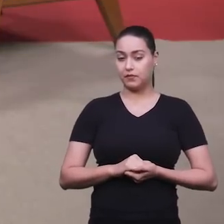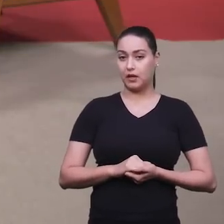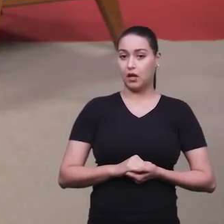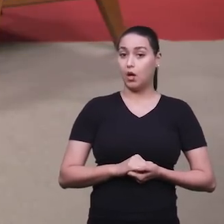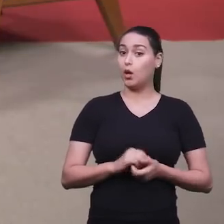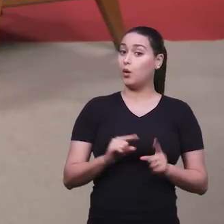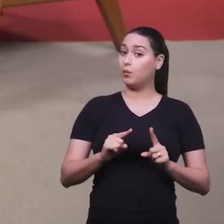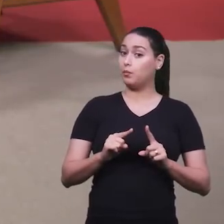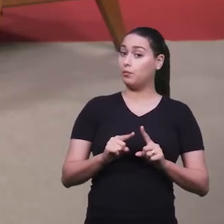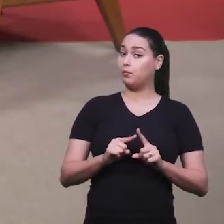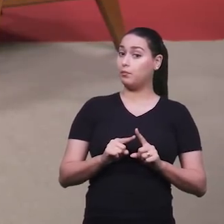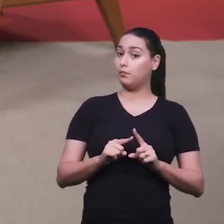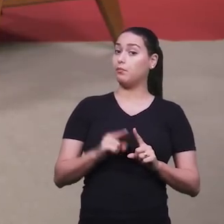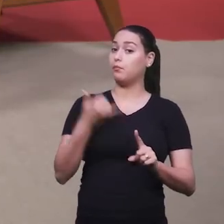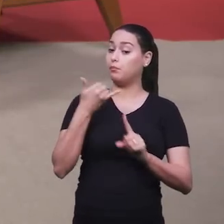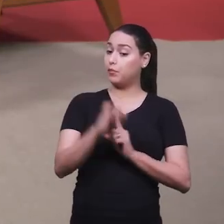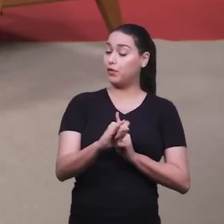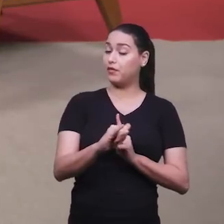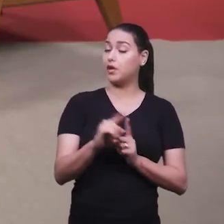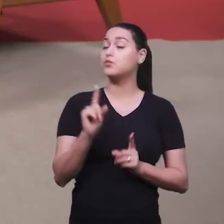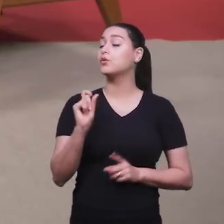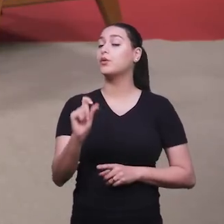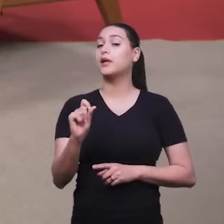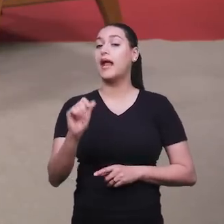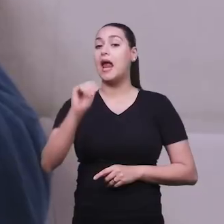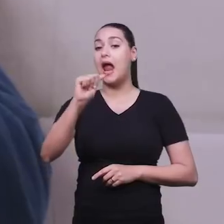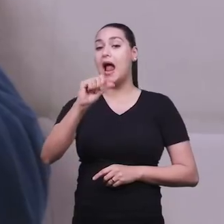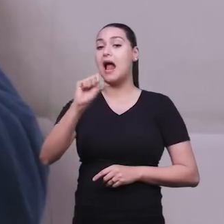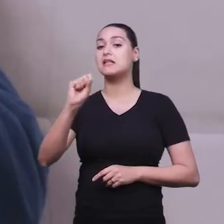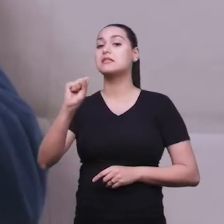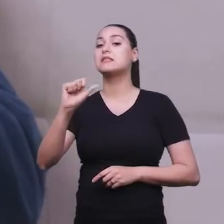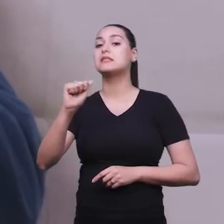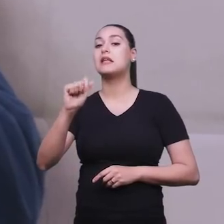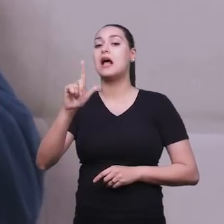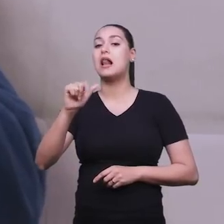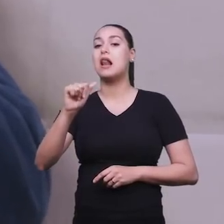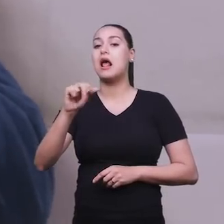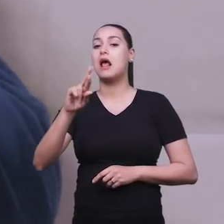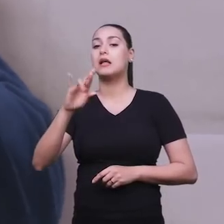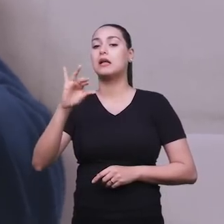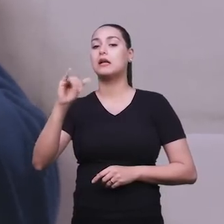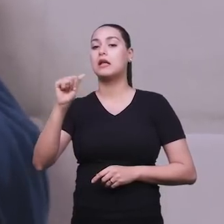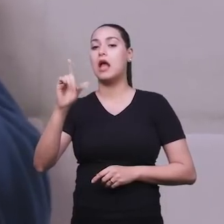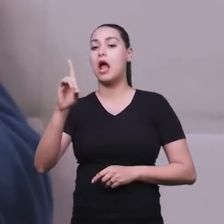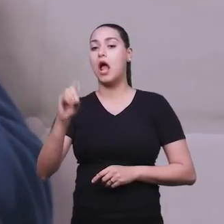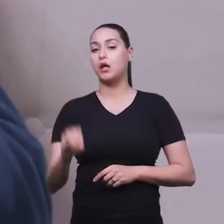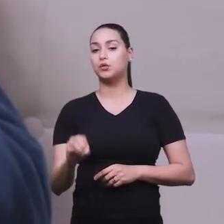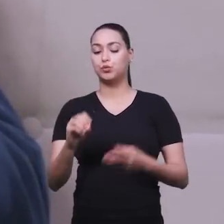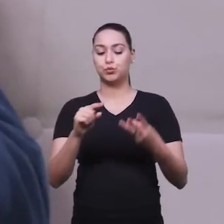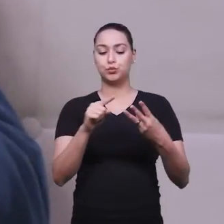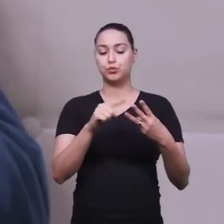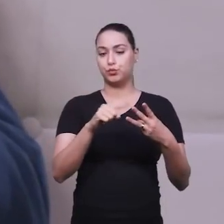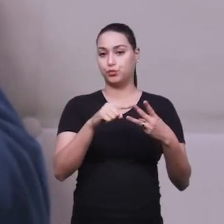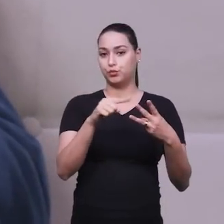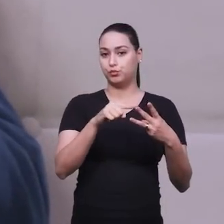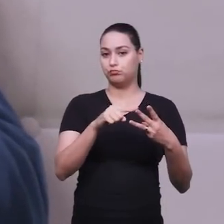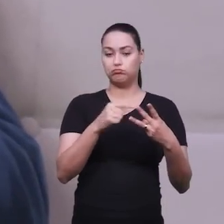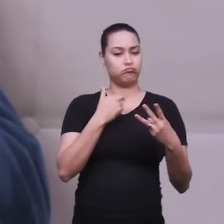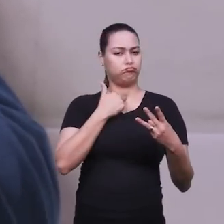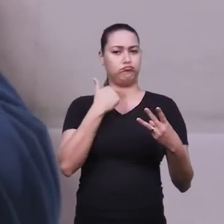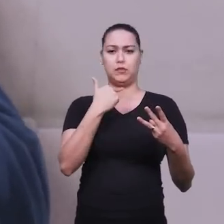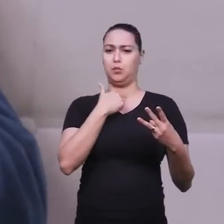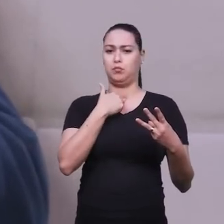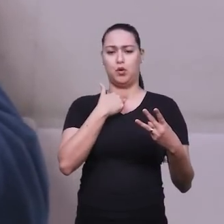vamos direto ao aspecto profético. O assalariado também não